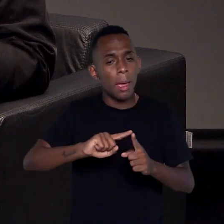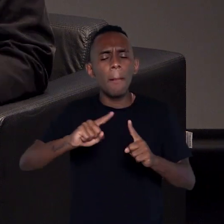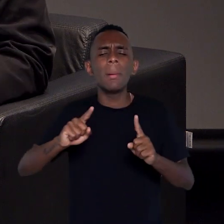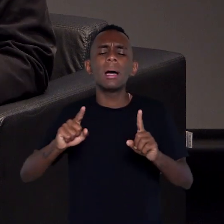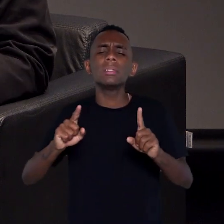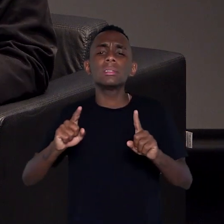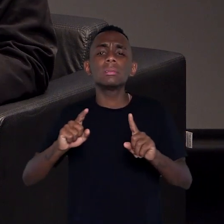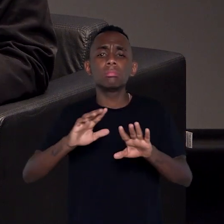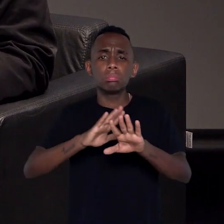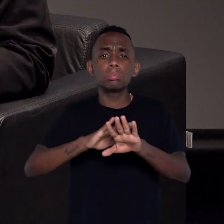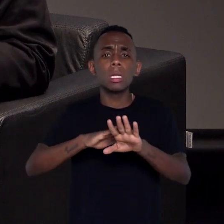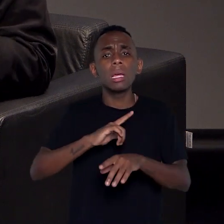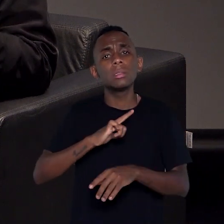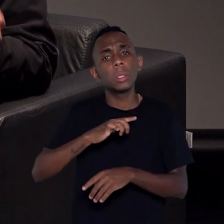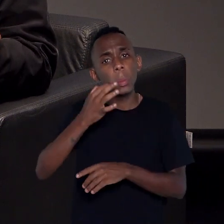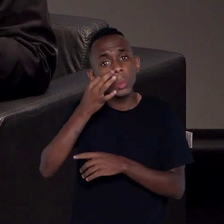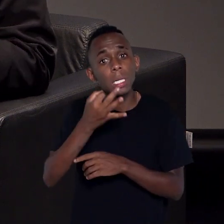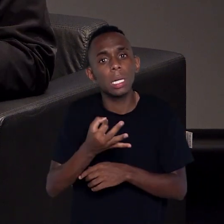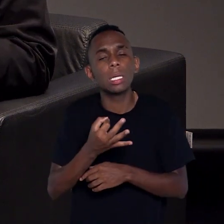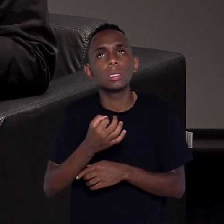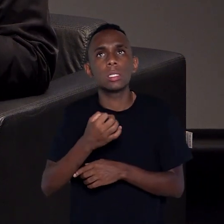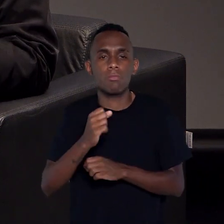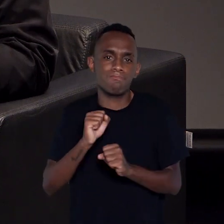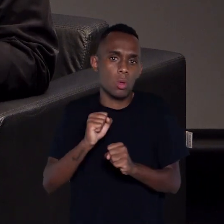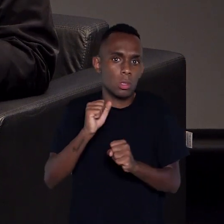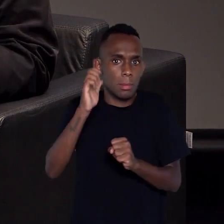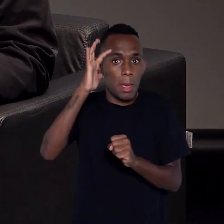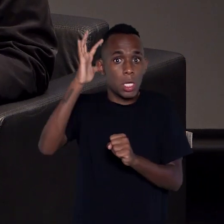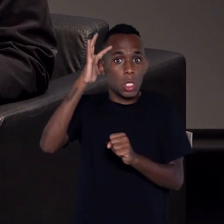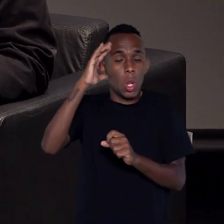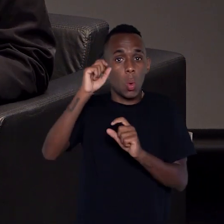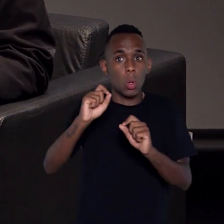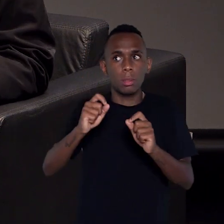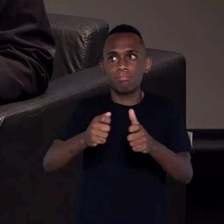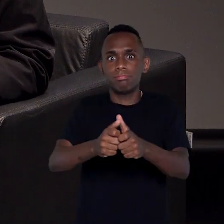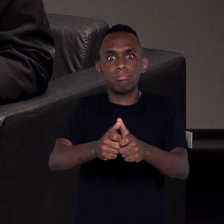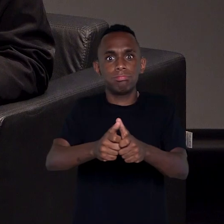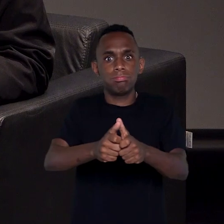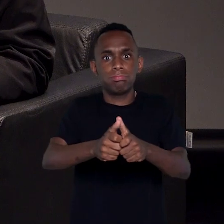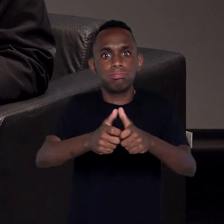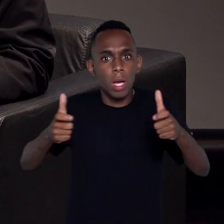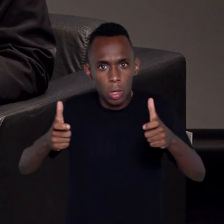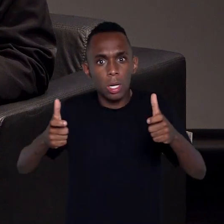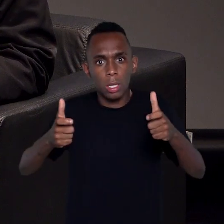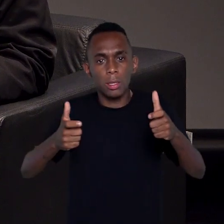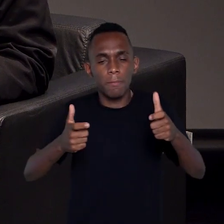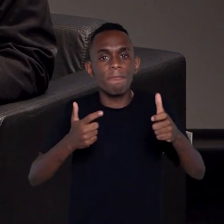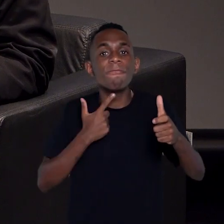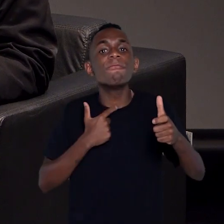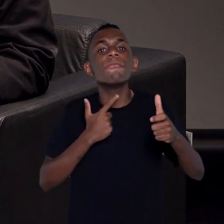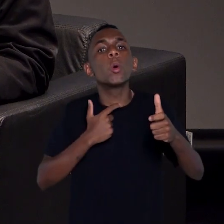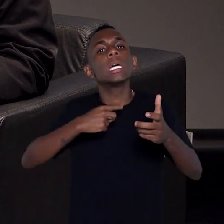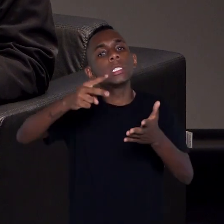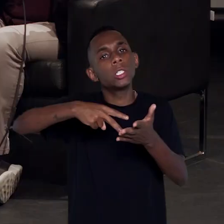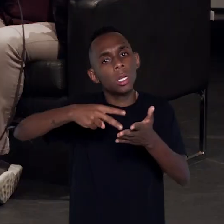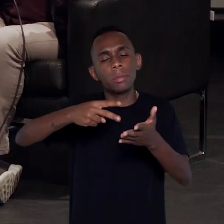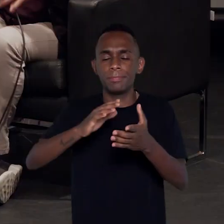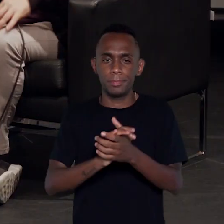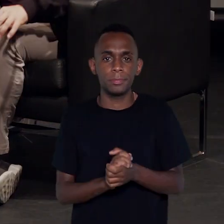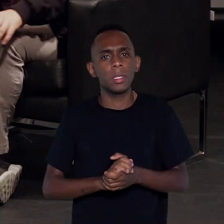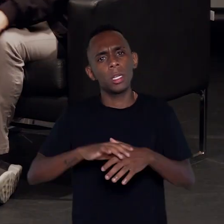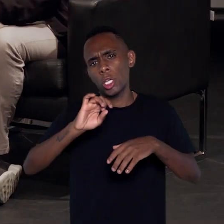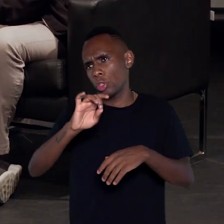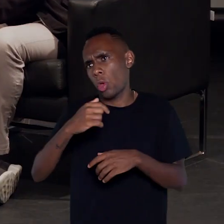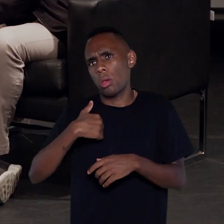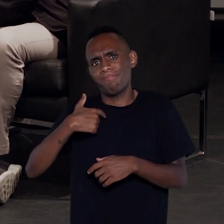assim interessa. Eu posso imaginar que ela interessa a maior parte dos leitores, né? E é só